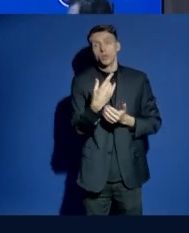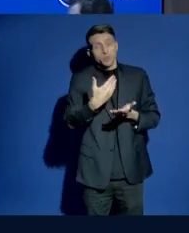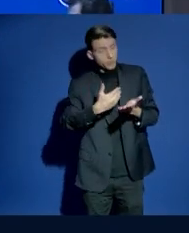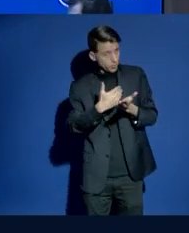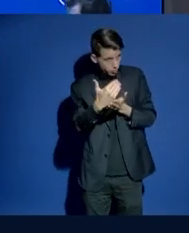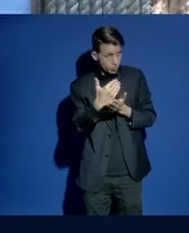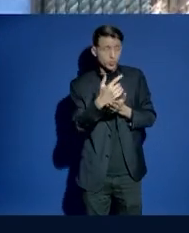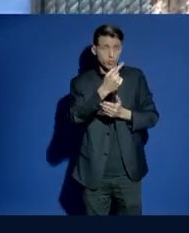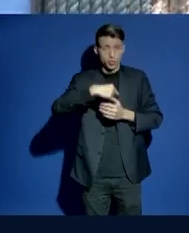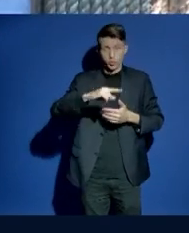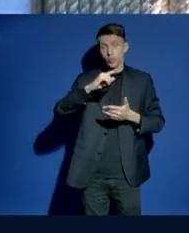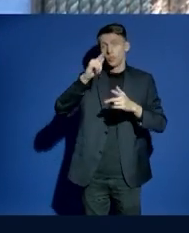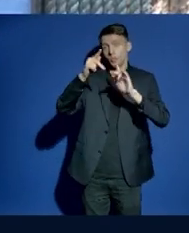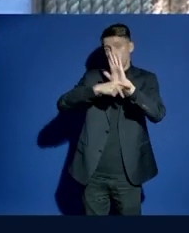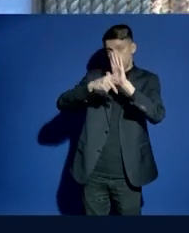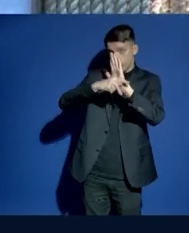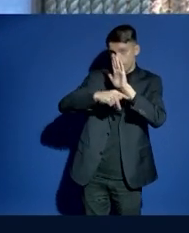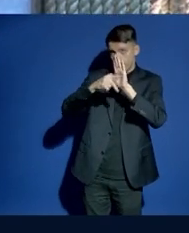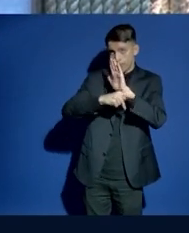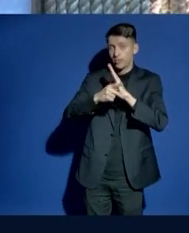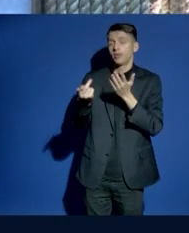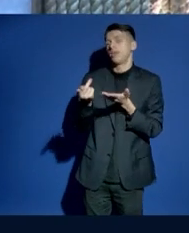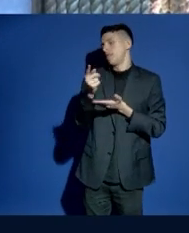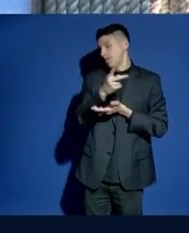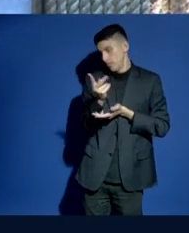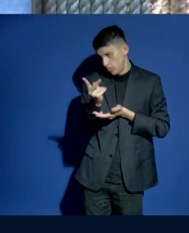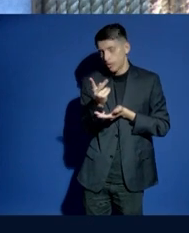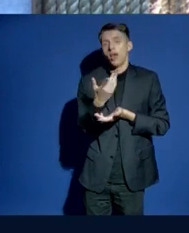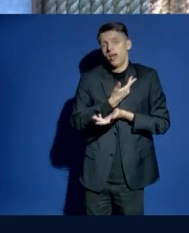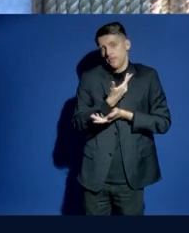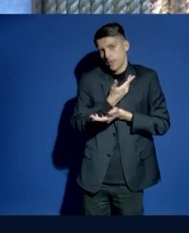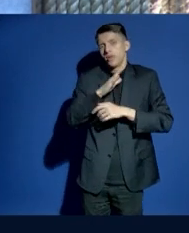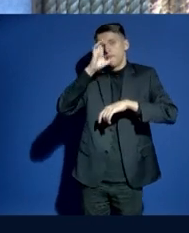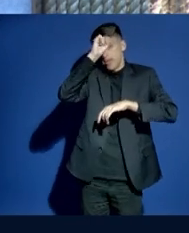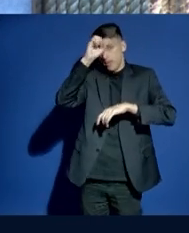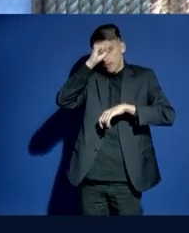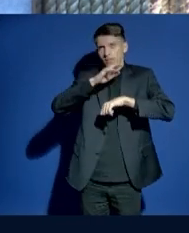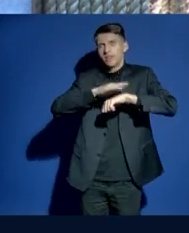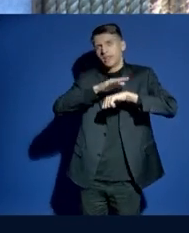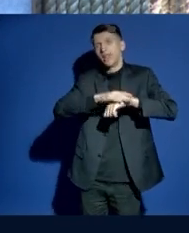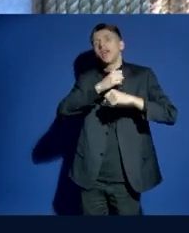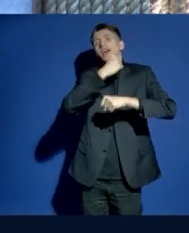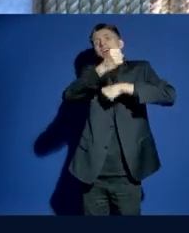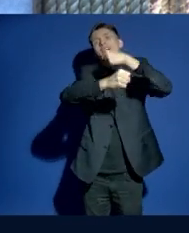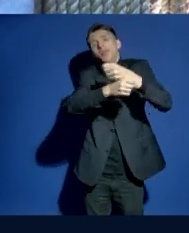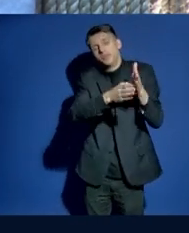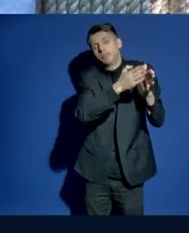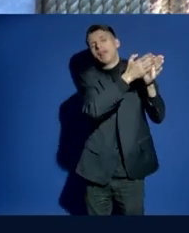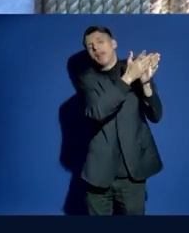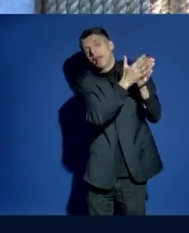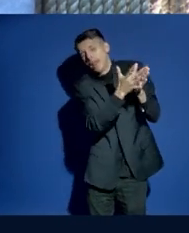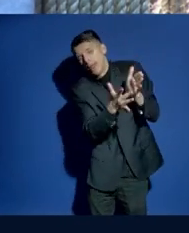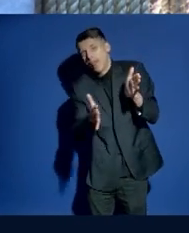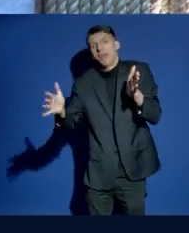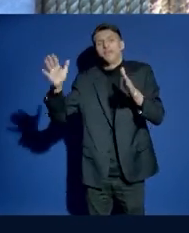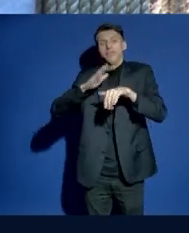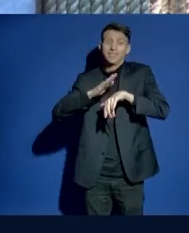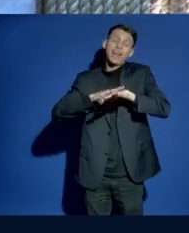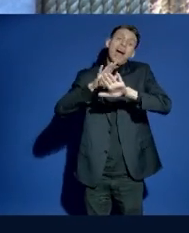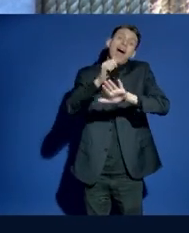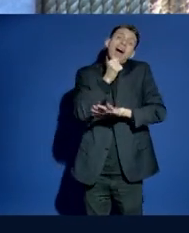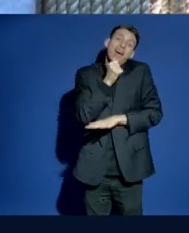projeto diferente do nosso amigos aqui da Deco que conseguem aprender a fazer safra o ano inteiro no Mato Grosso a gente ainda não consegue